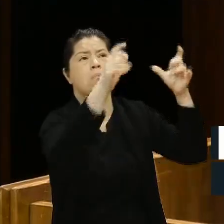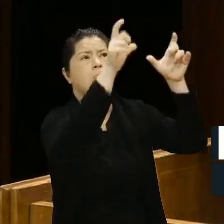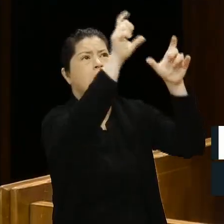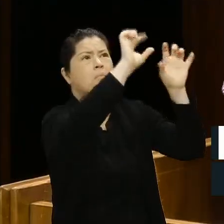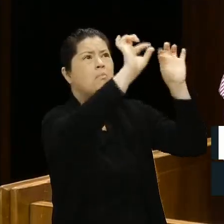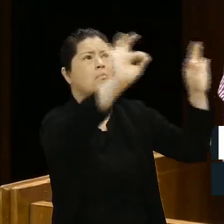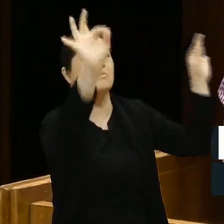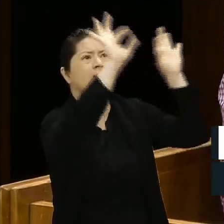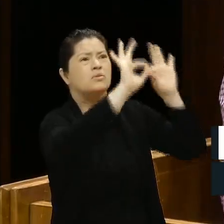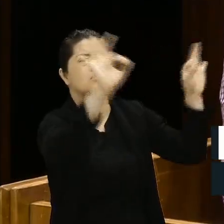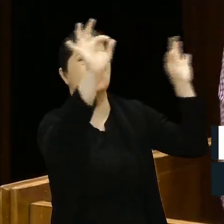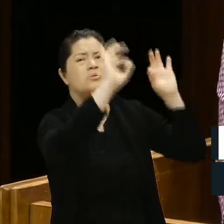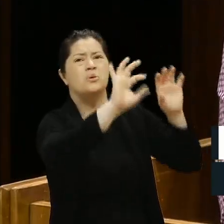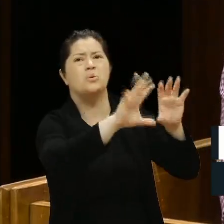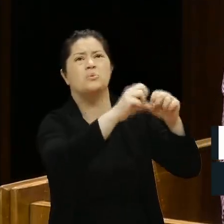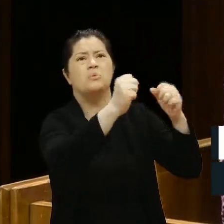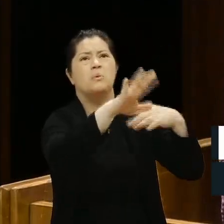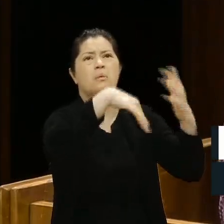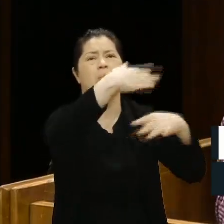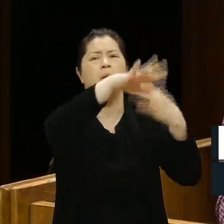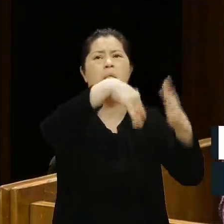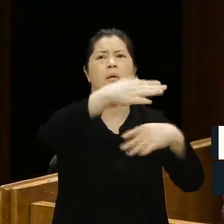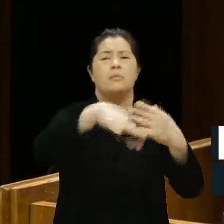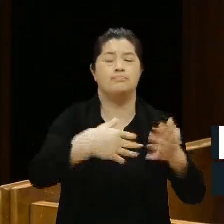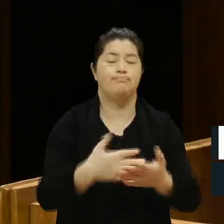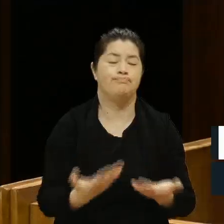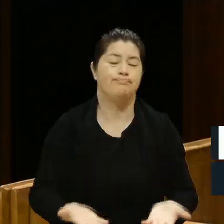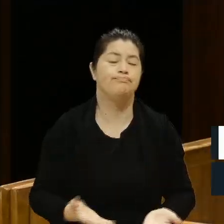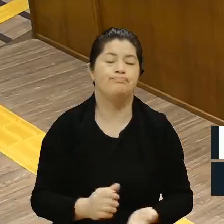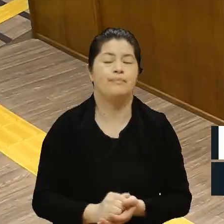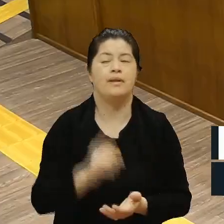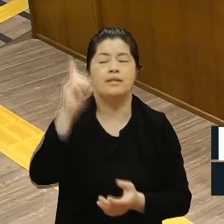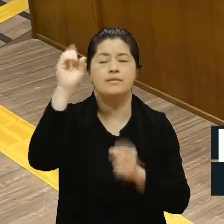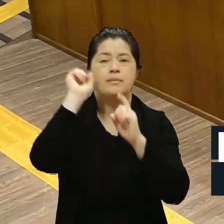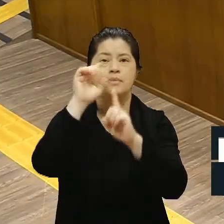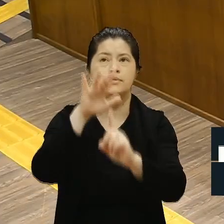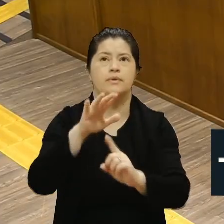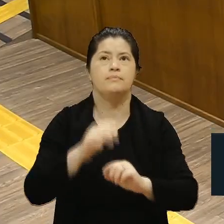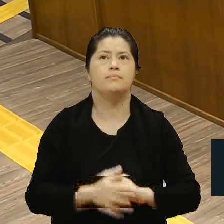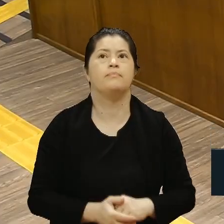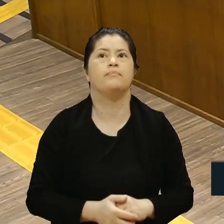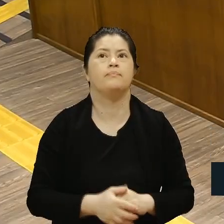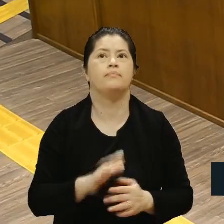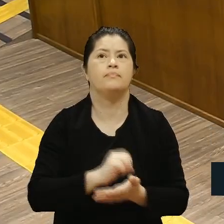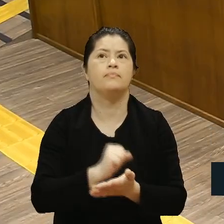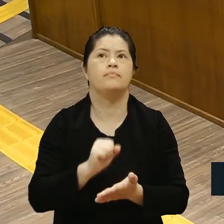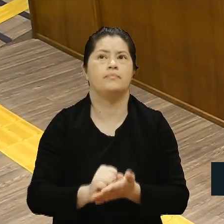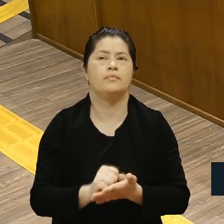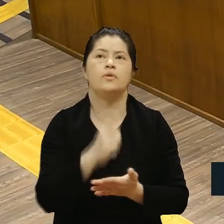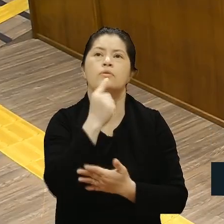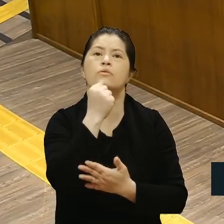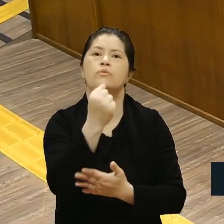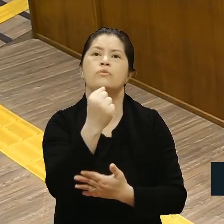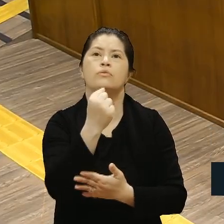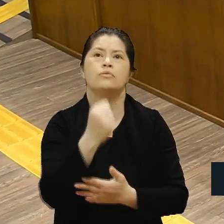tristes quando o poder público não faz sua parte. Muito obrigado e Deus abençoe. Próximo inscrito, vereador João Wes.